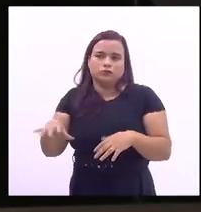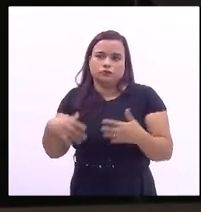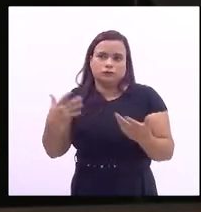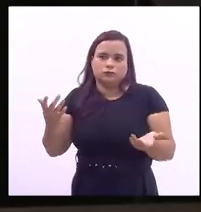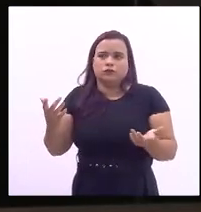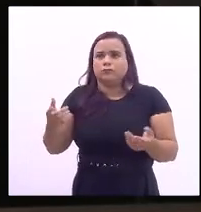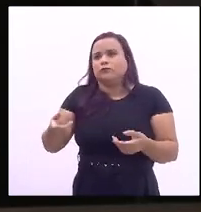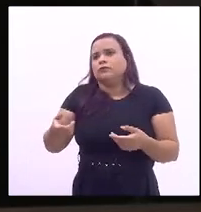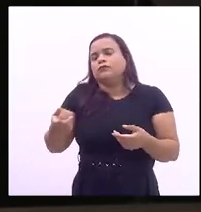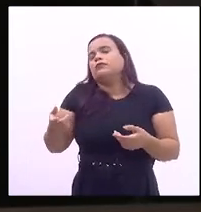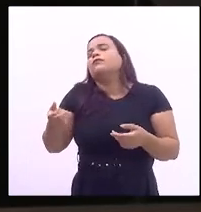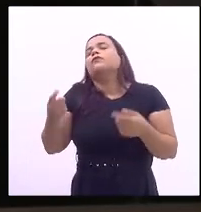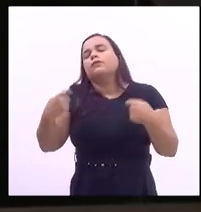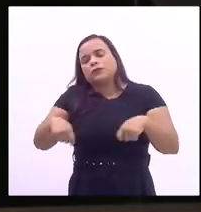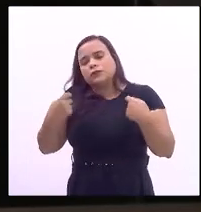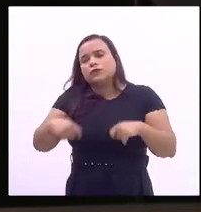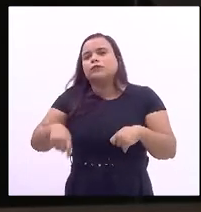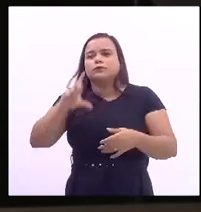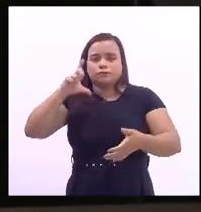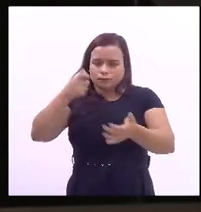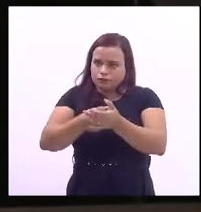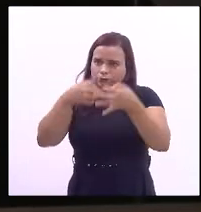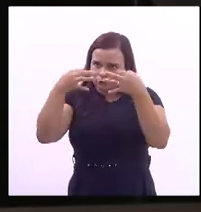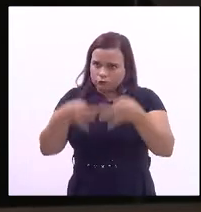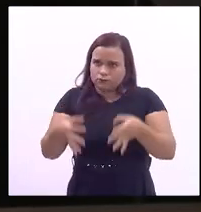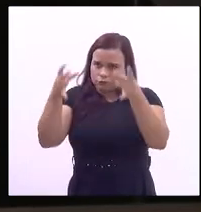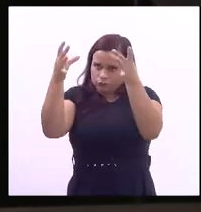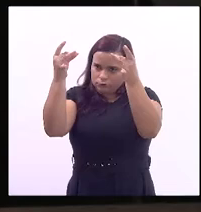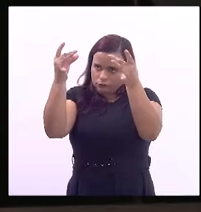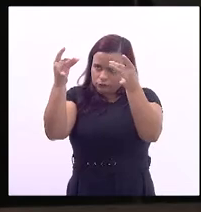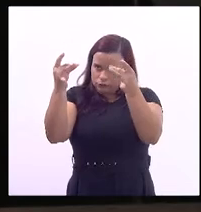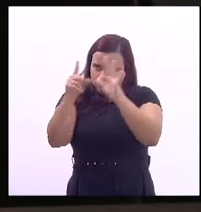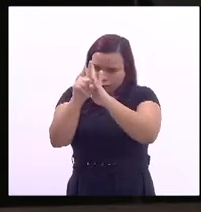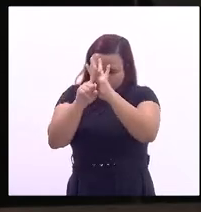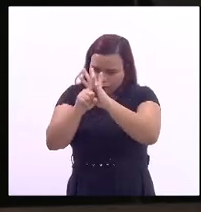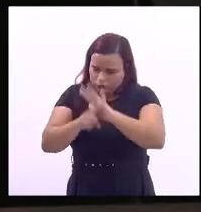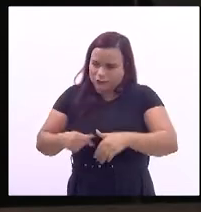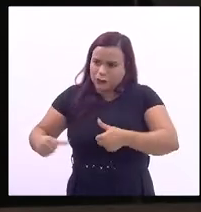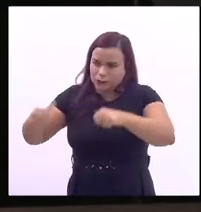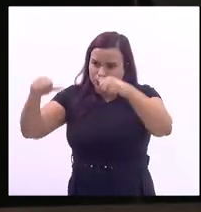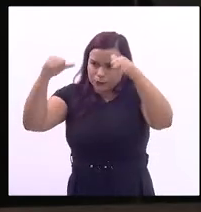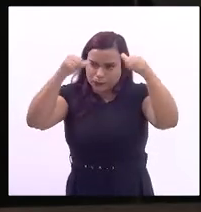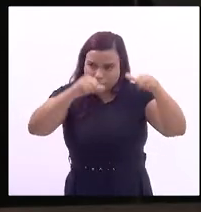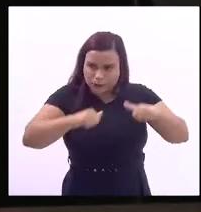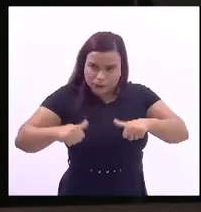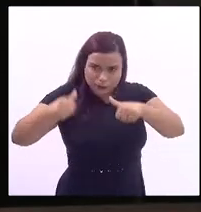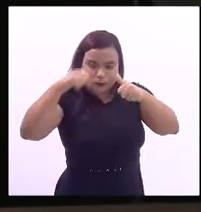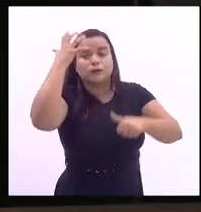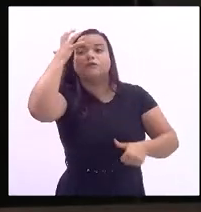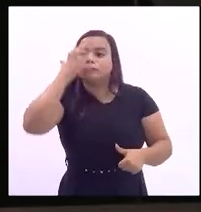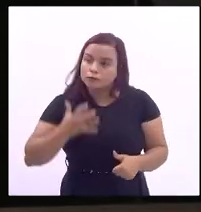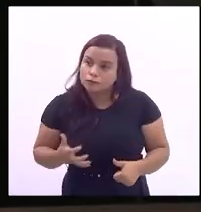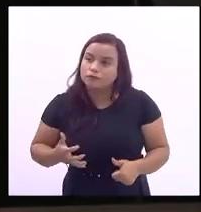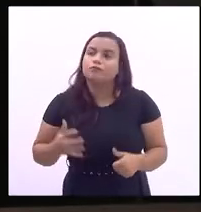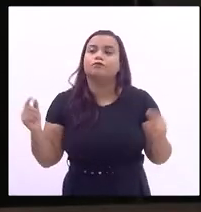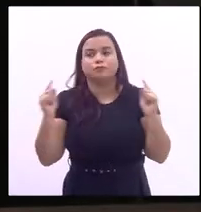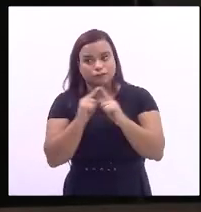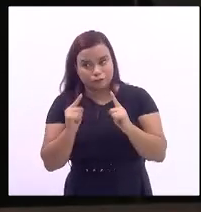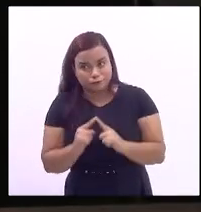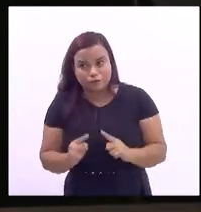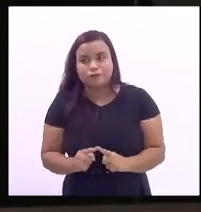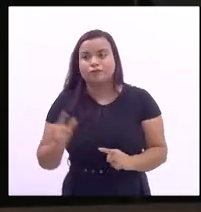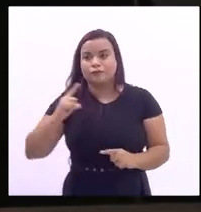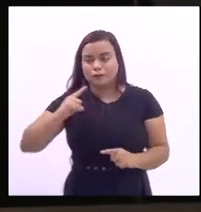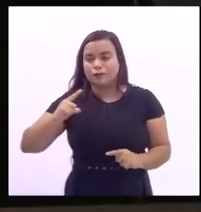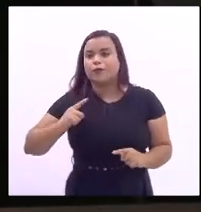pelo contrário que passa por um criterioso é por um critério muito preciso né